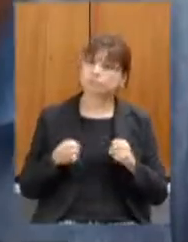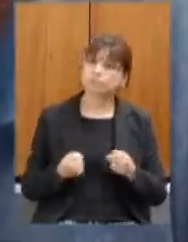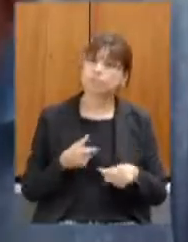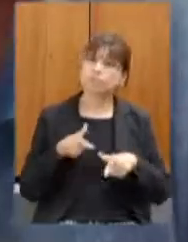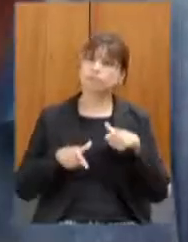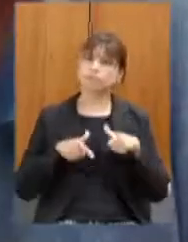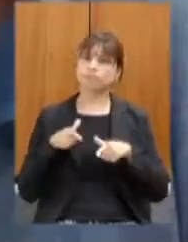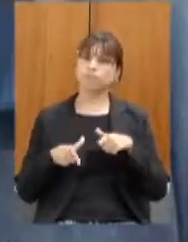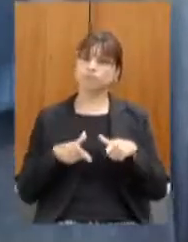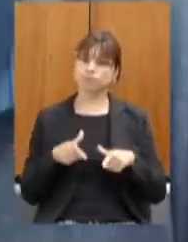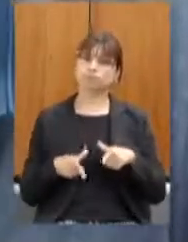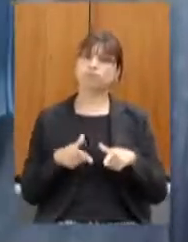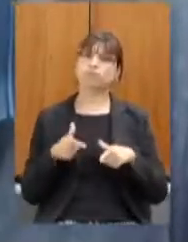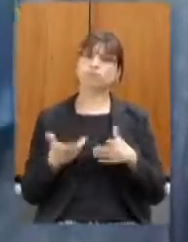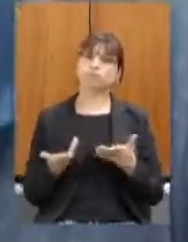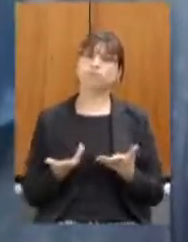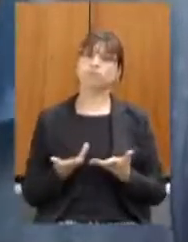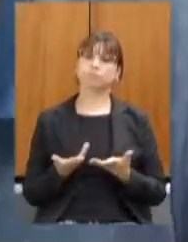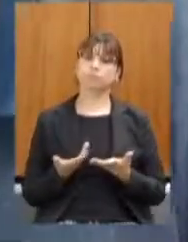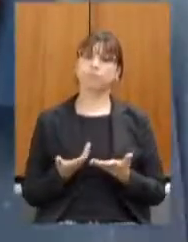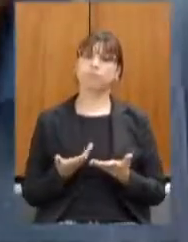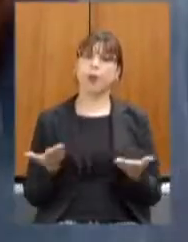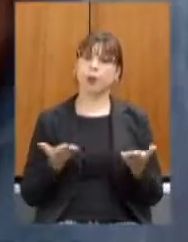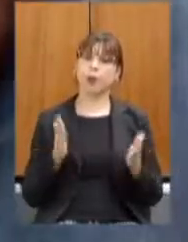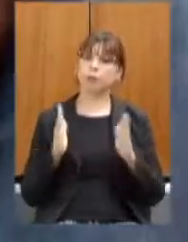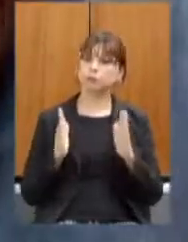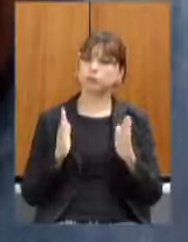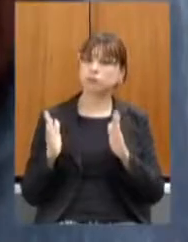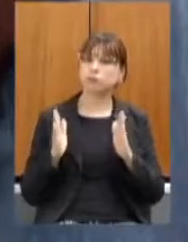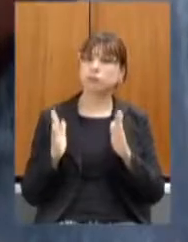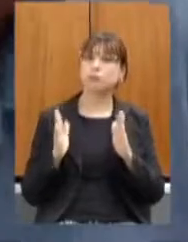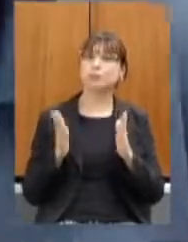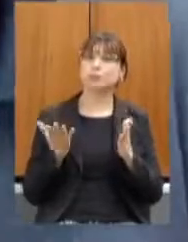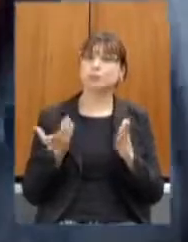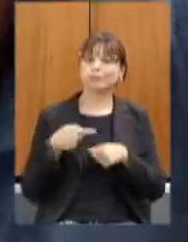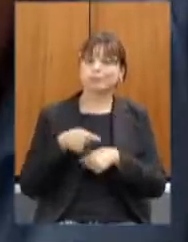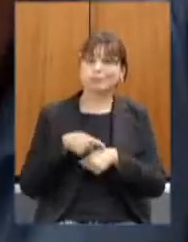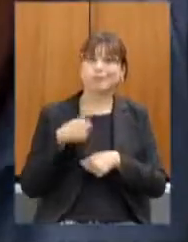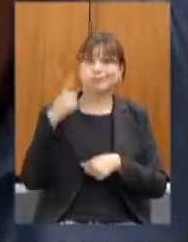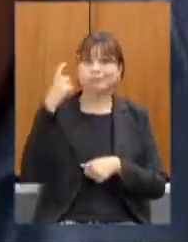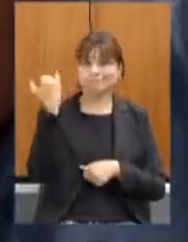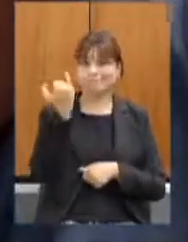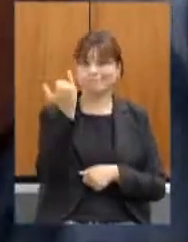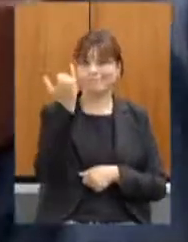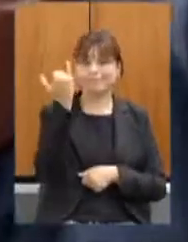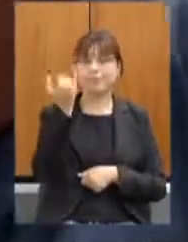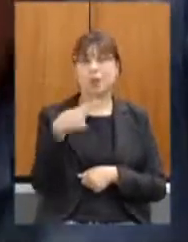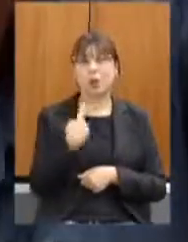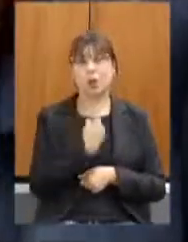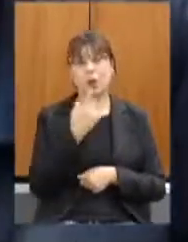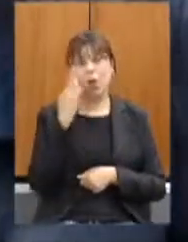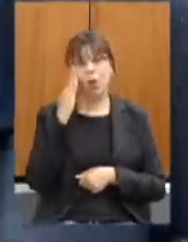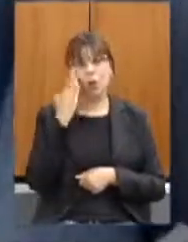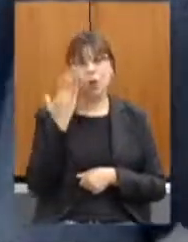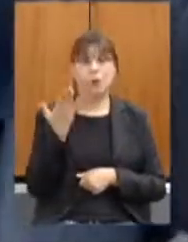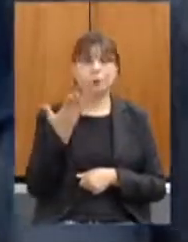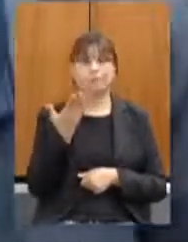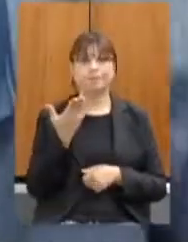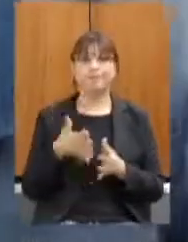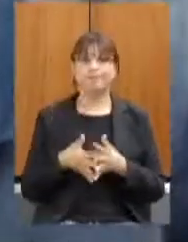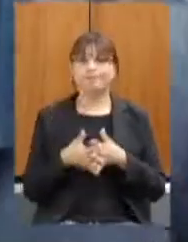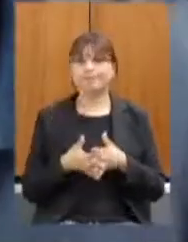que eles têm indispensável nesse momento tão importante a gente sabe da complexidade que é